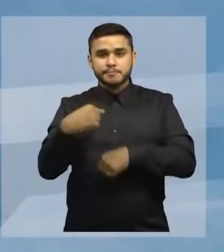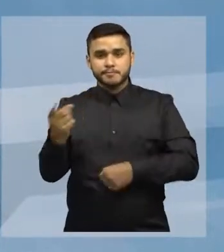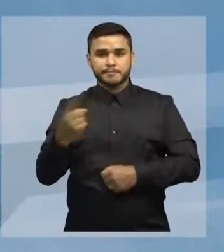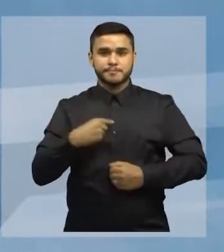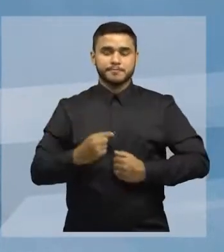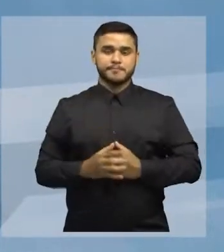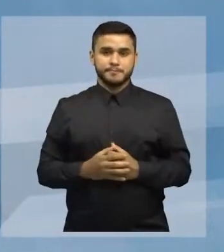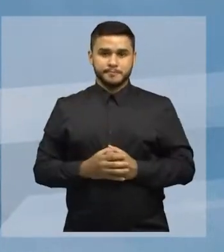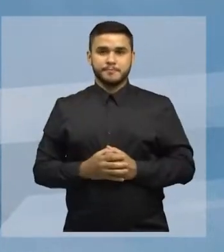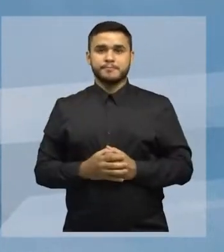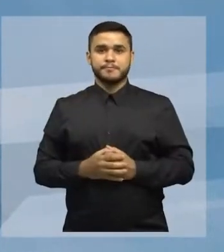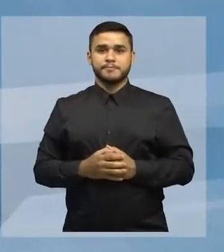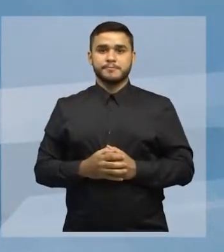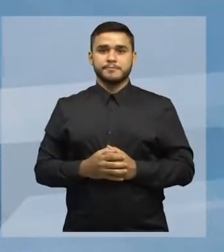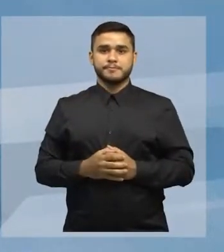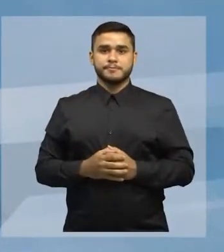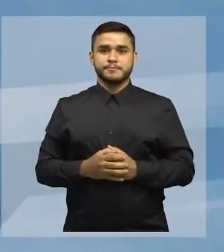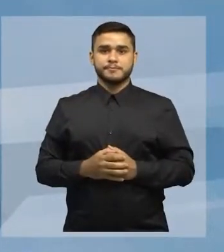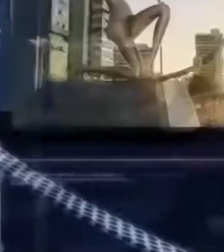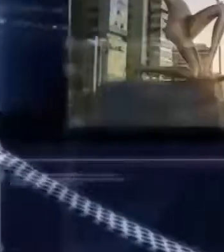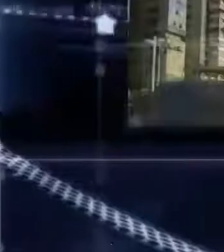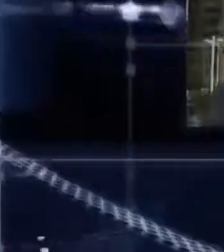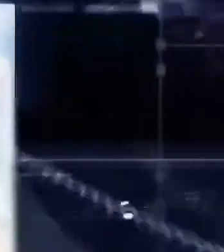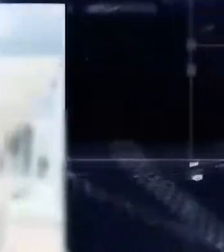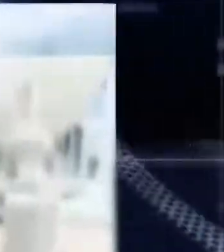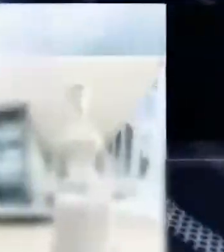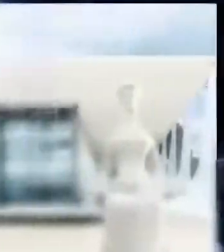intervalo e já voltamos com o Observatório.